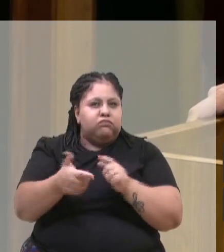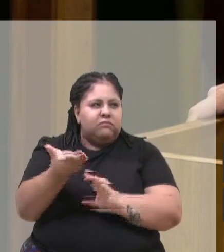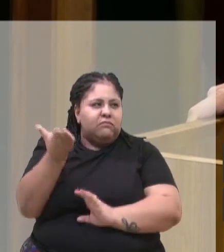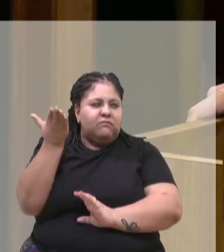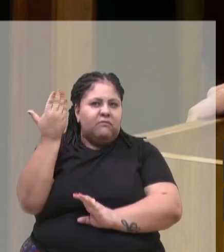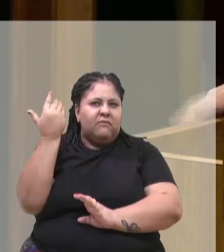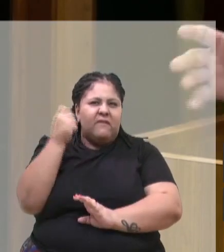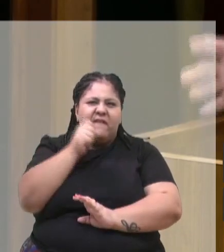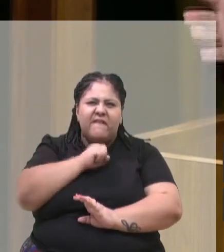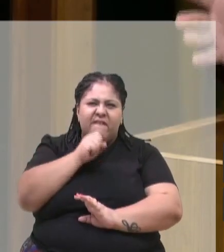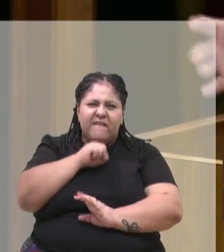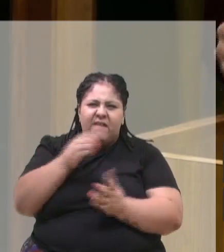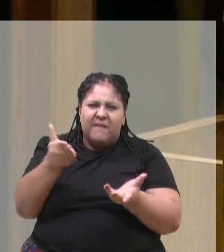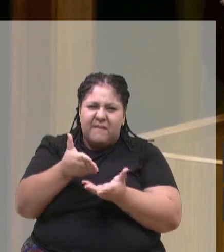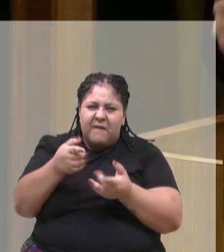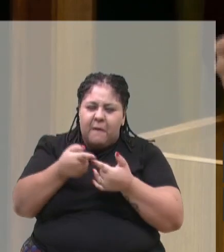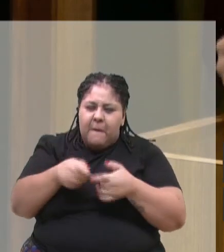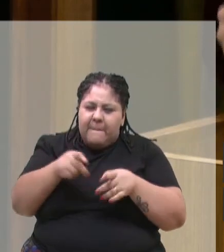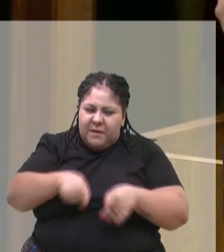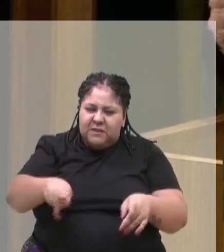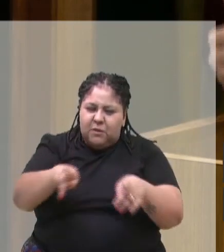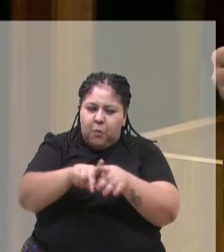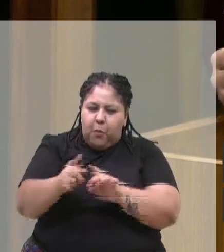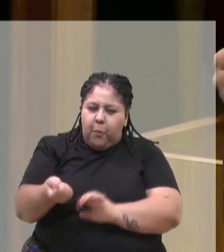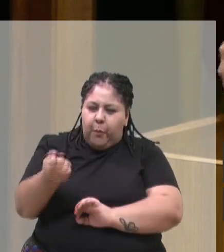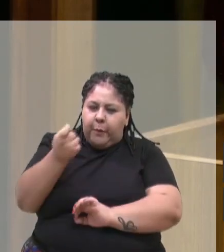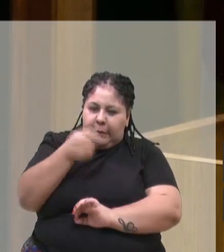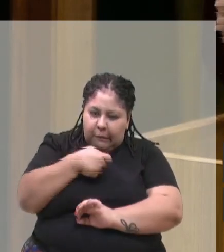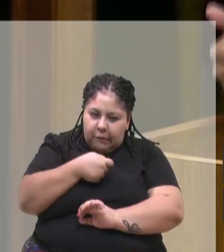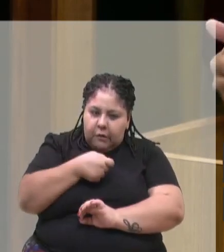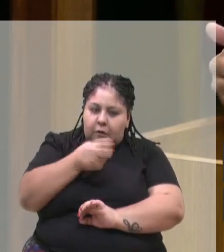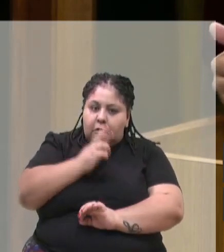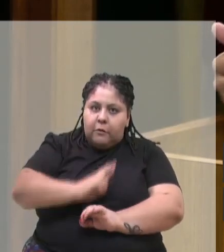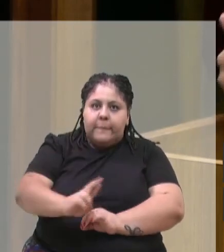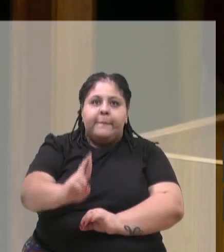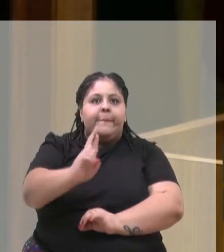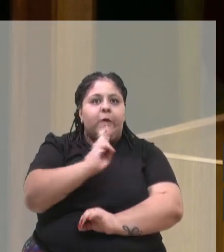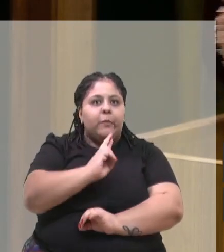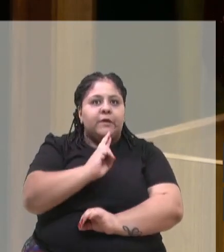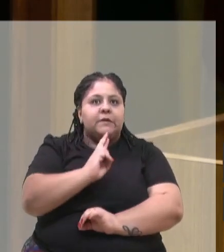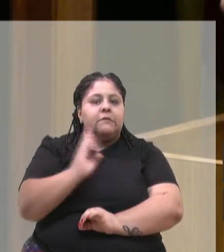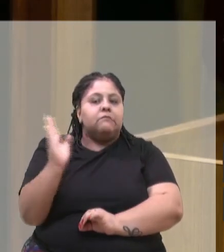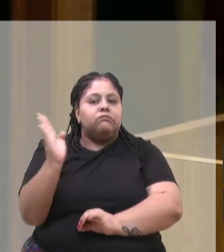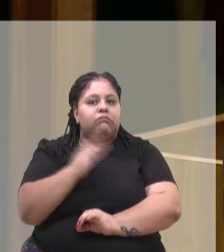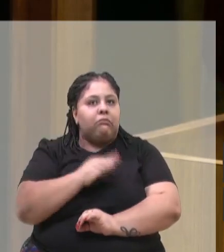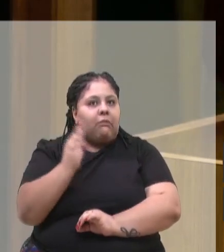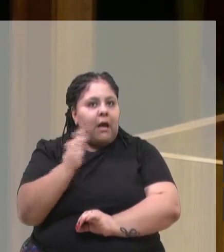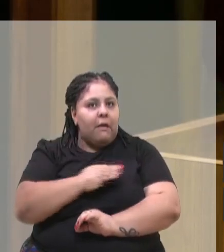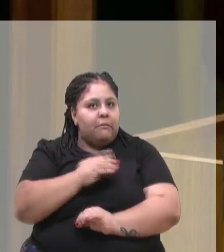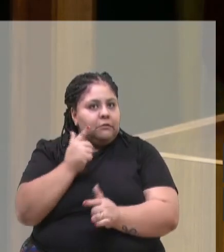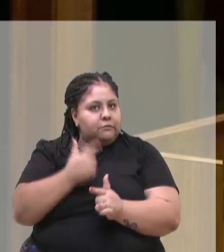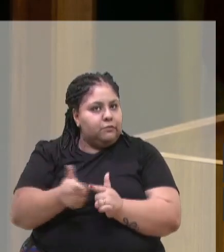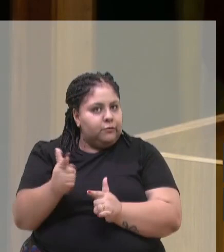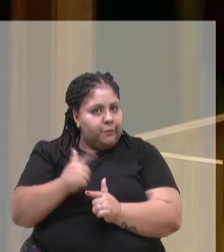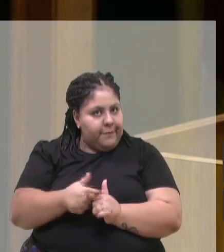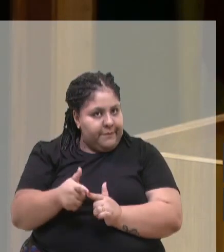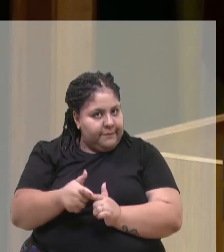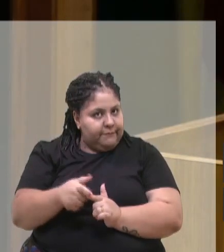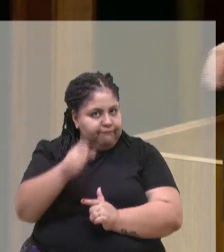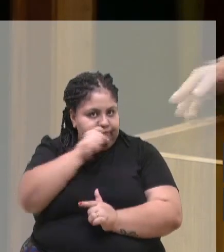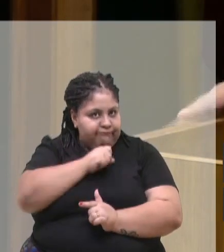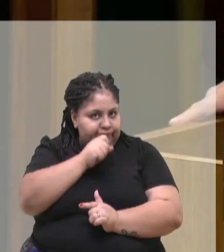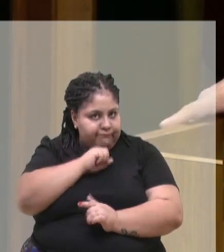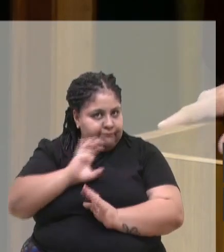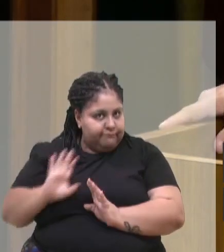antigos, mas que a população precisa de respostas ágeis para esses problemas antigos.